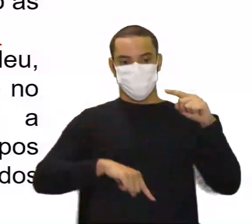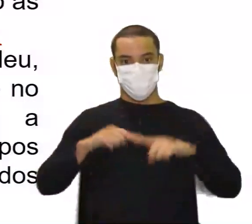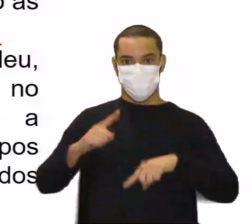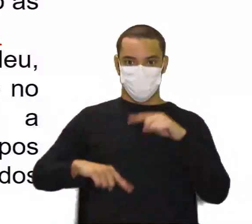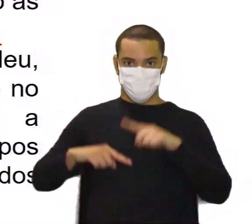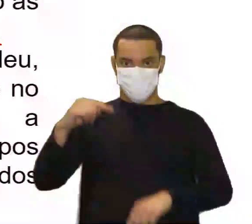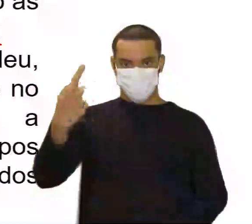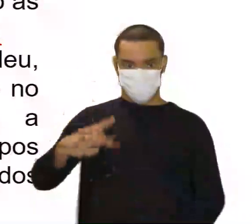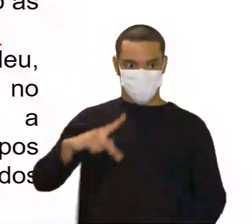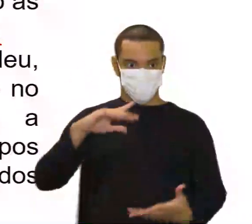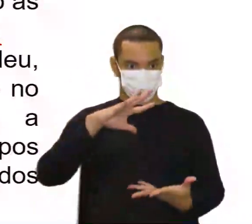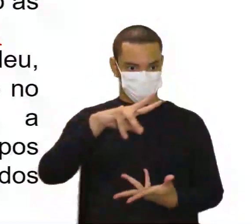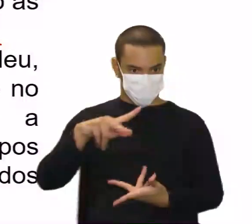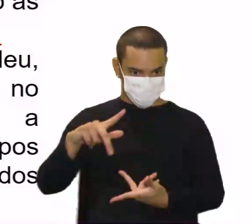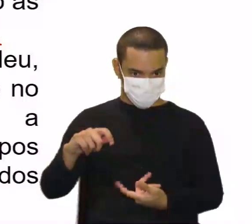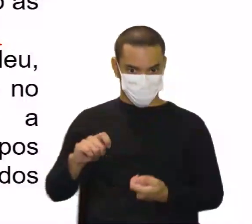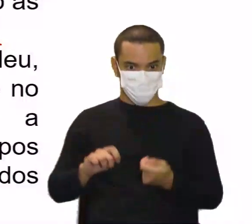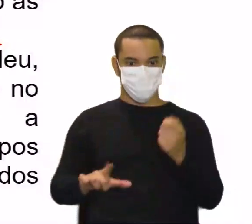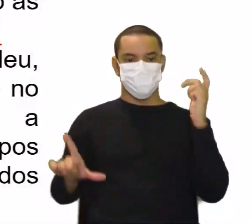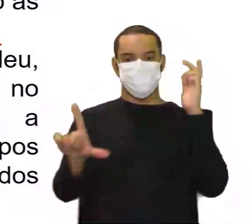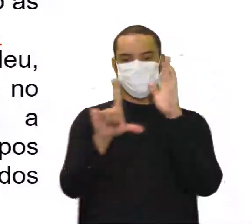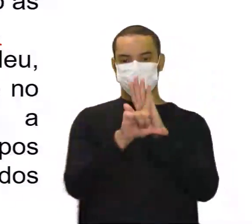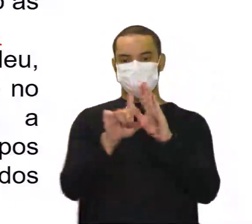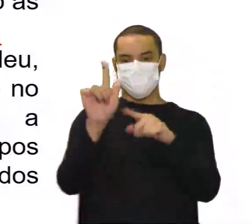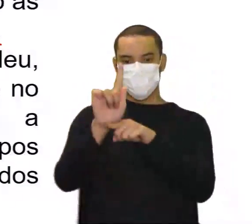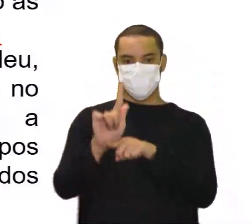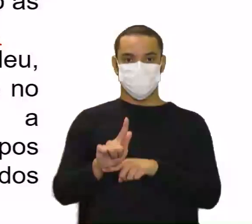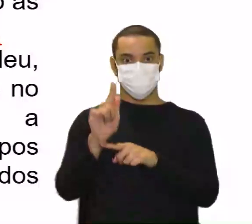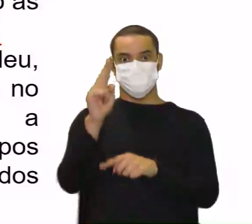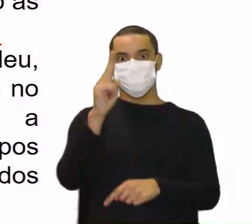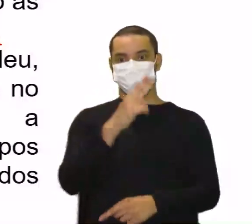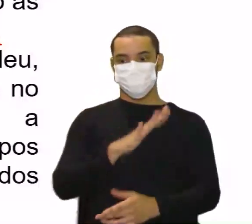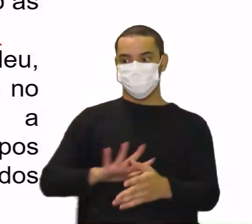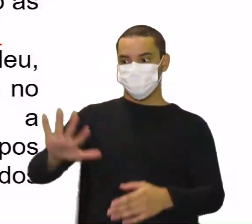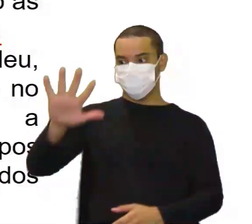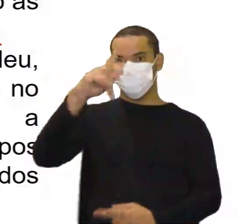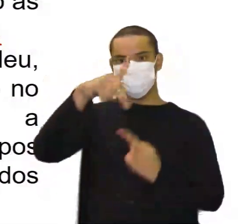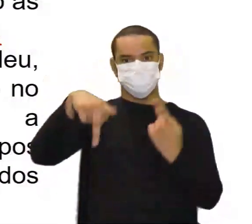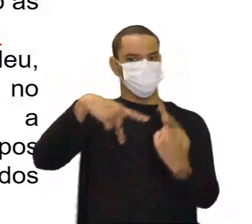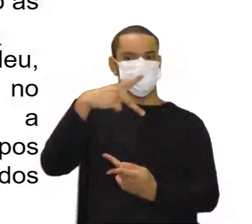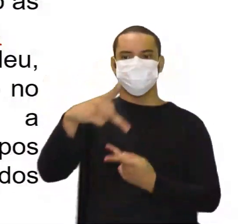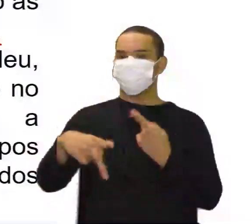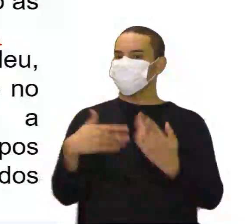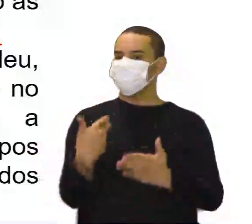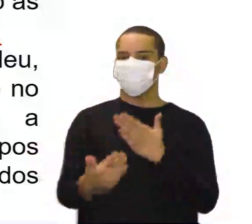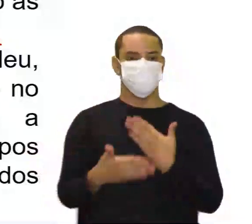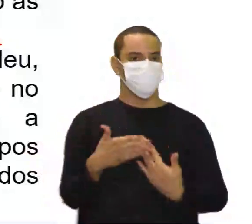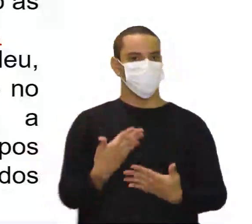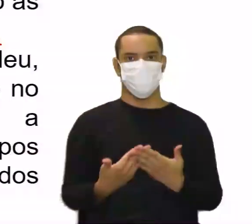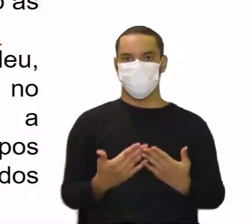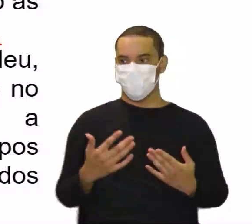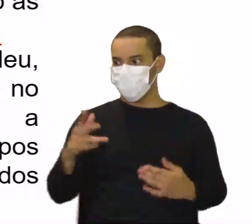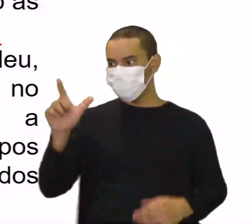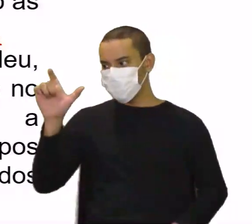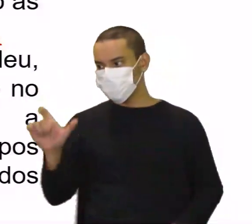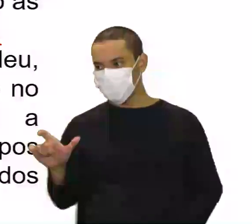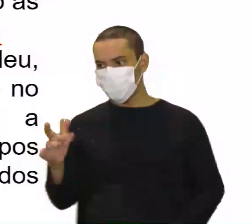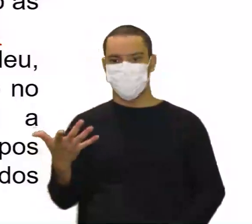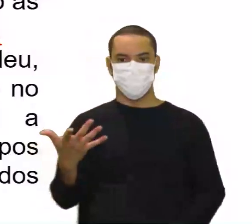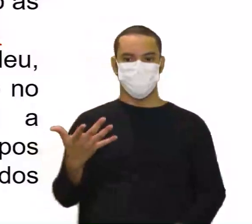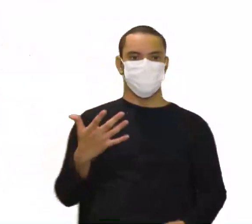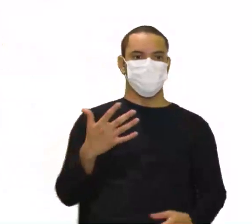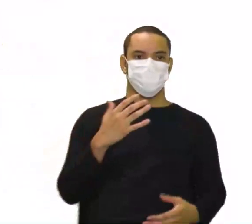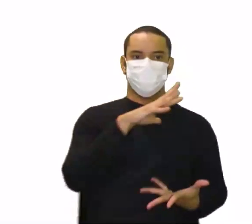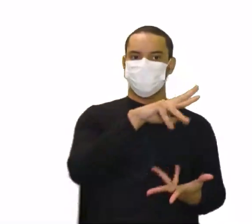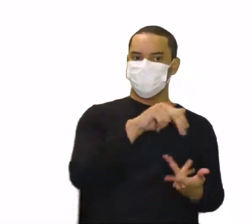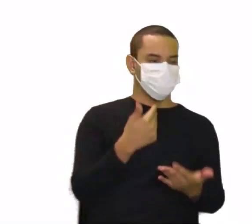terrestres. Quando fala lei da gravitação universal, serve para qualquer corpo, não interessa se é um planeta, se é uma pessoa, vai